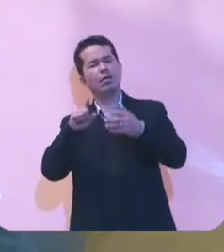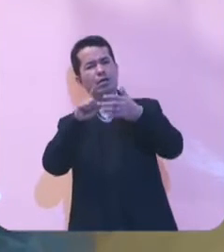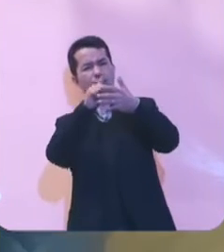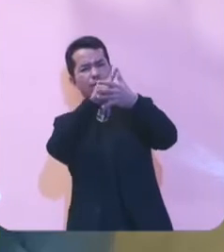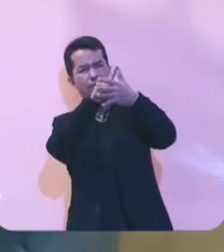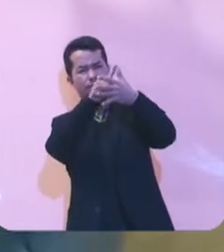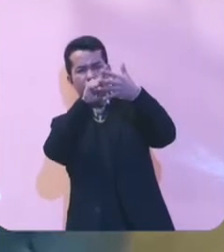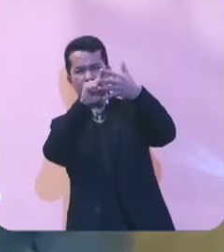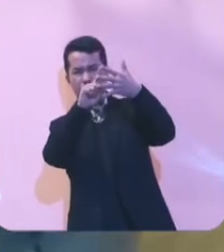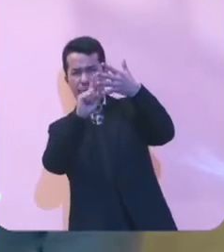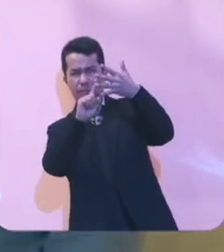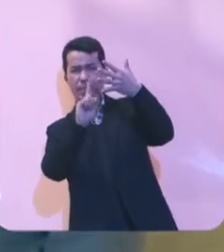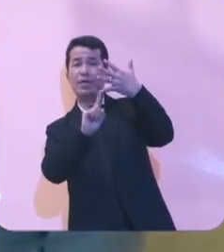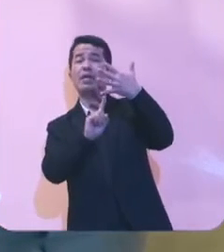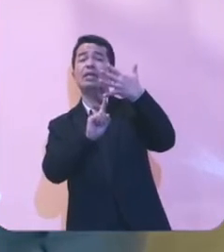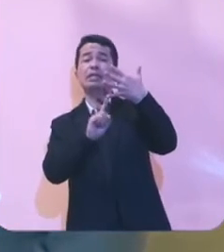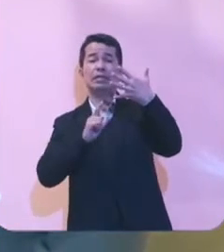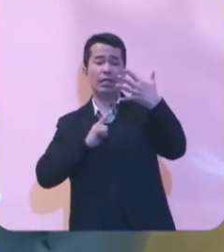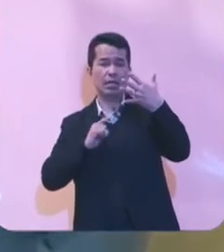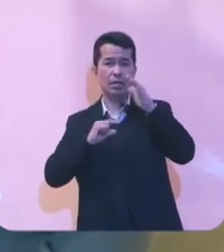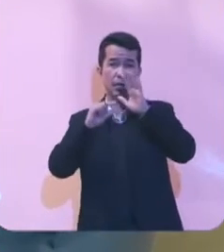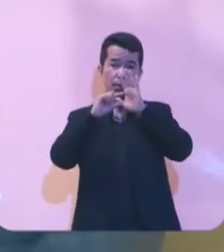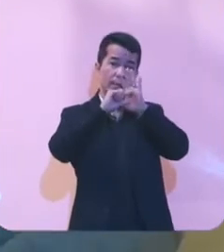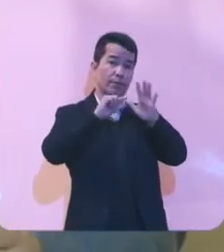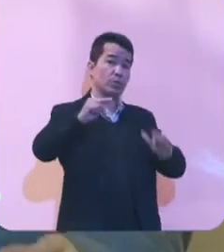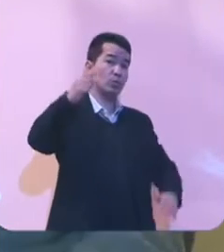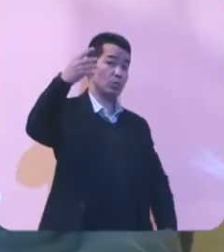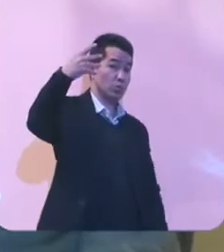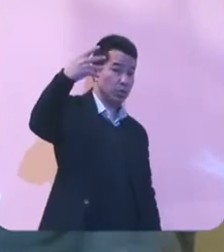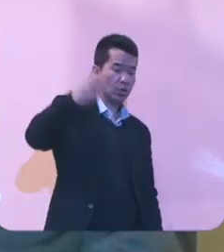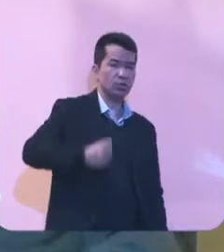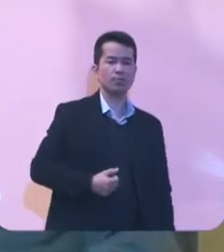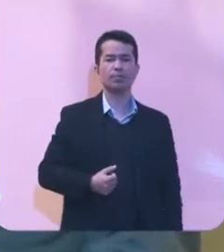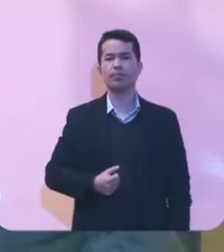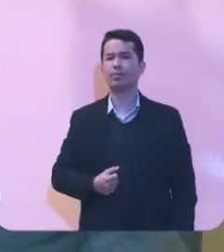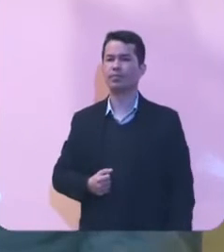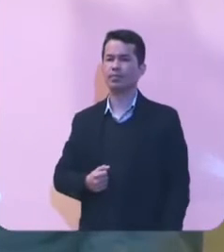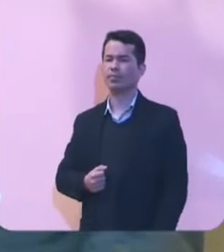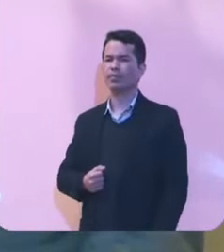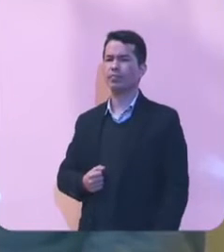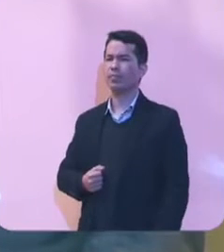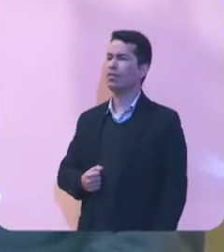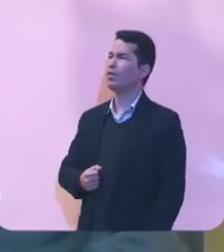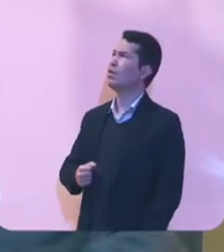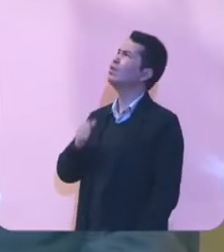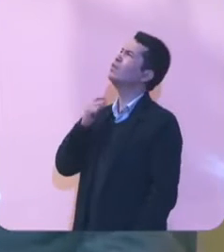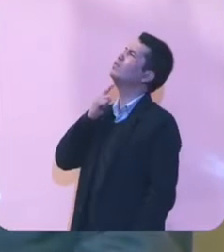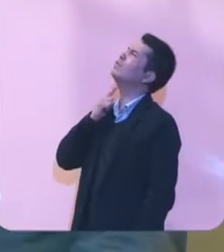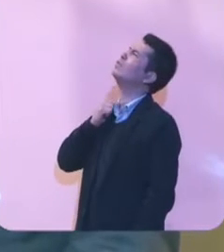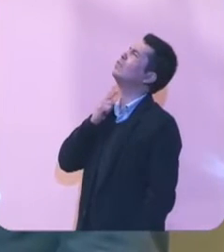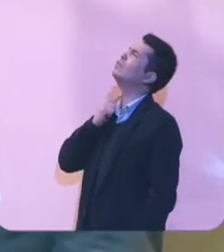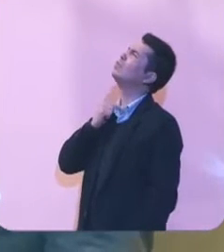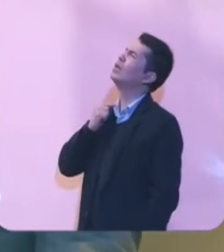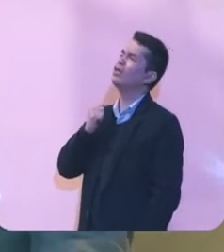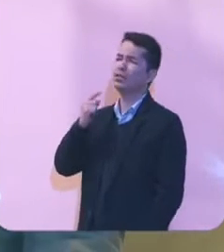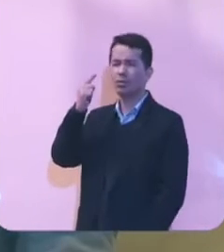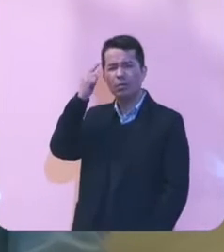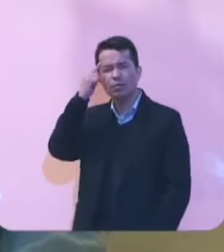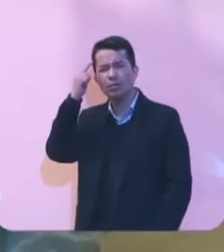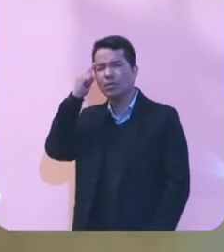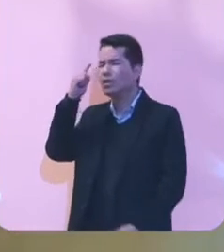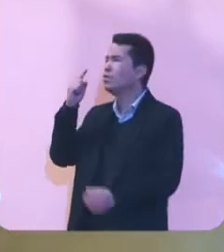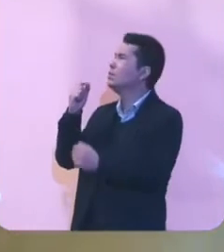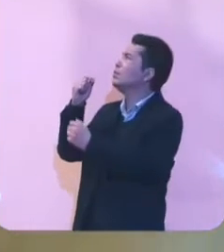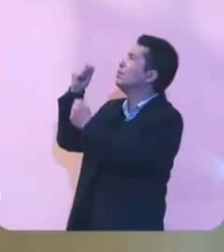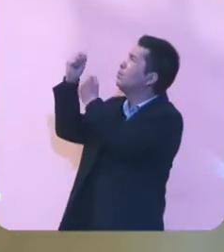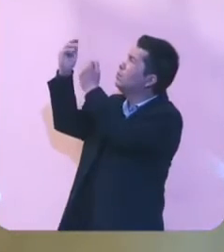Verso 4 diz assim: conceda-te o desejo do teu coração e leve a efeito todos os teus